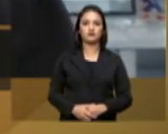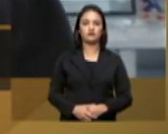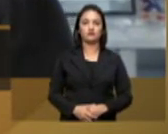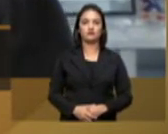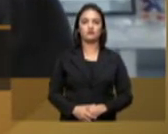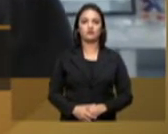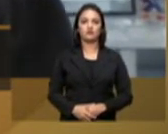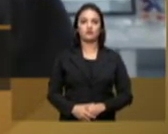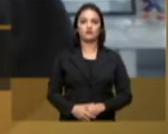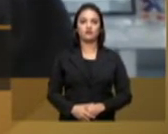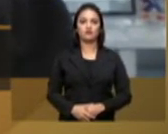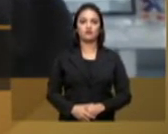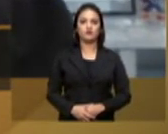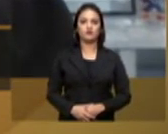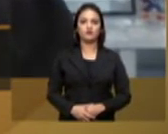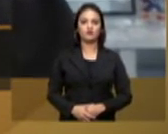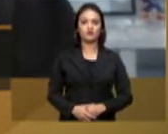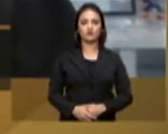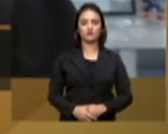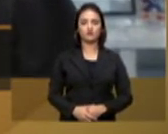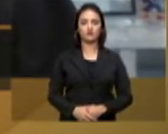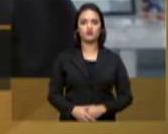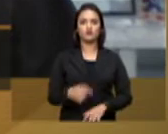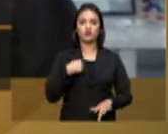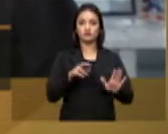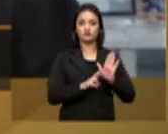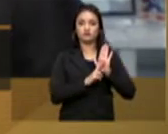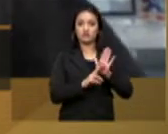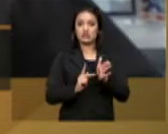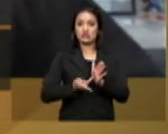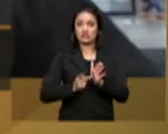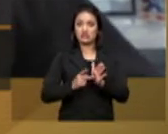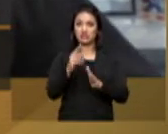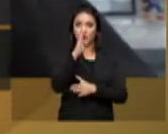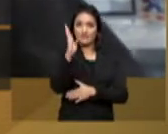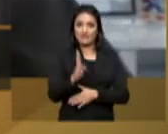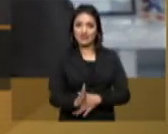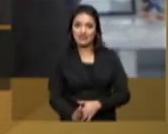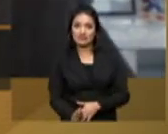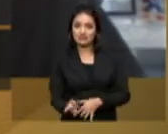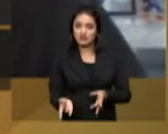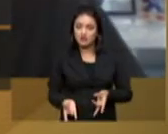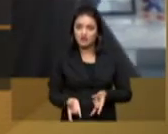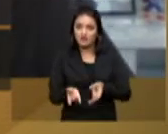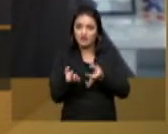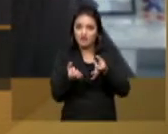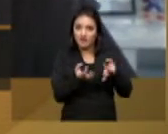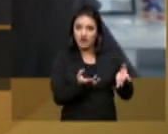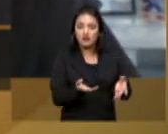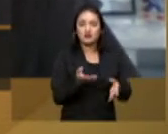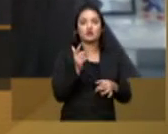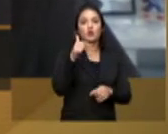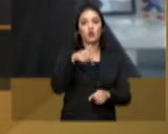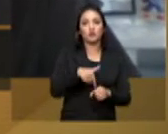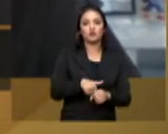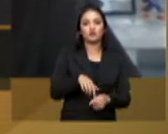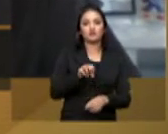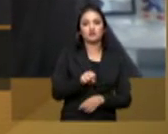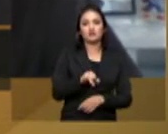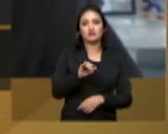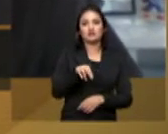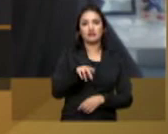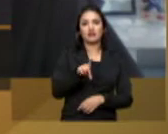aqui falamos pelo Sindicato Brasileiro das Distribuidoras de Combustíveis, o Simbracon, como